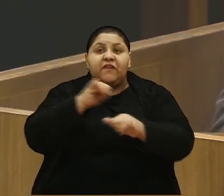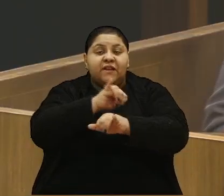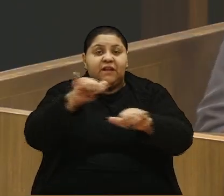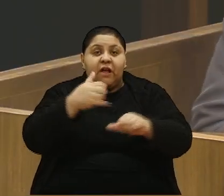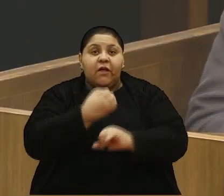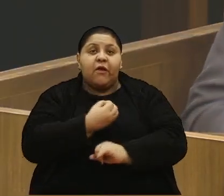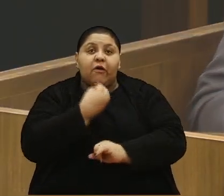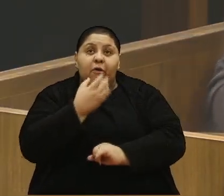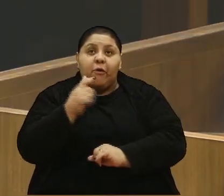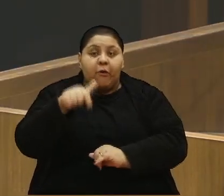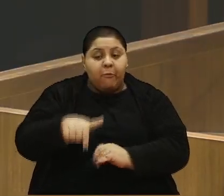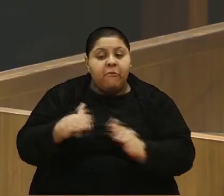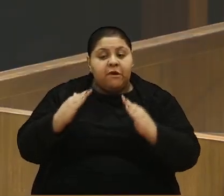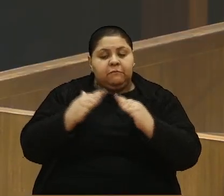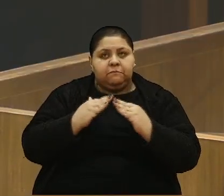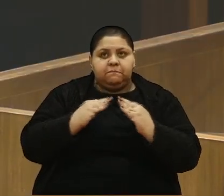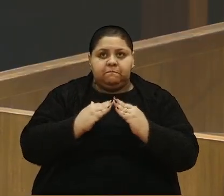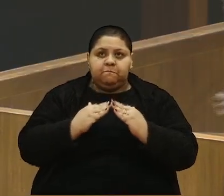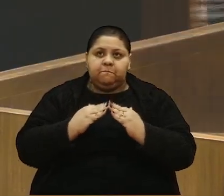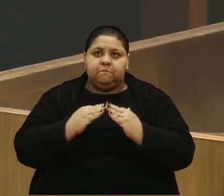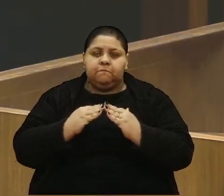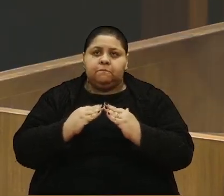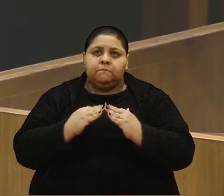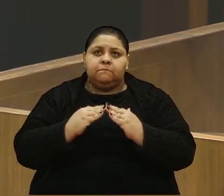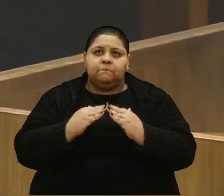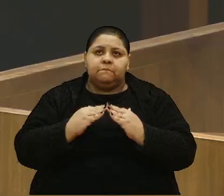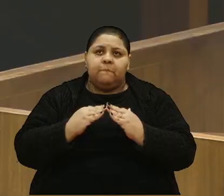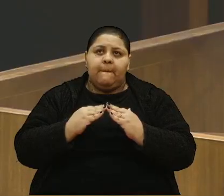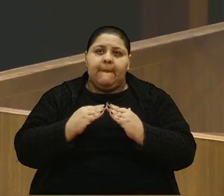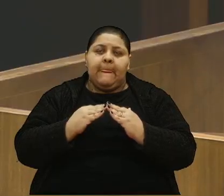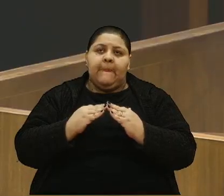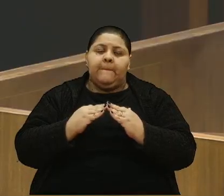Eu quero trazer para essa casa